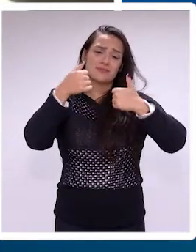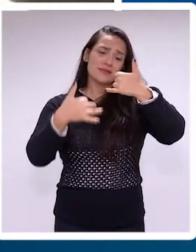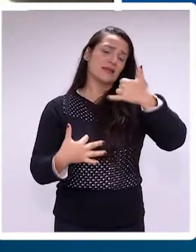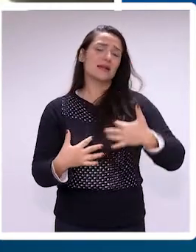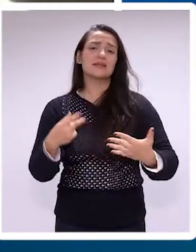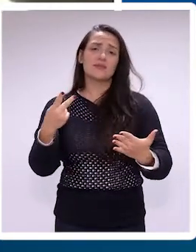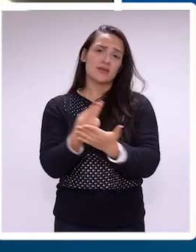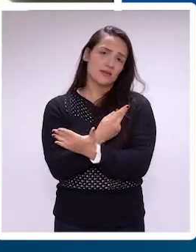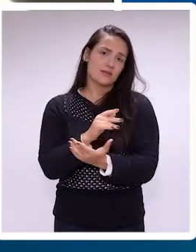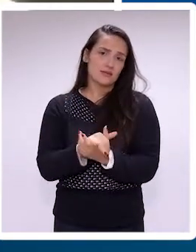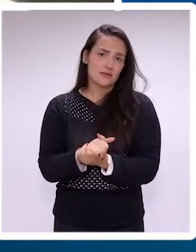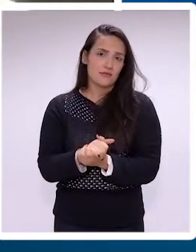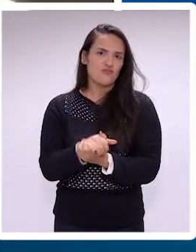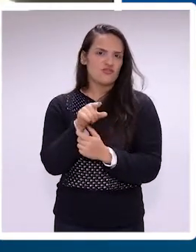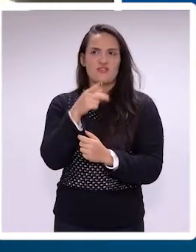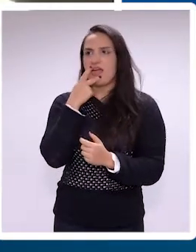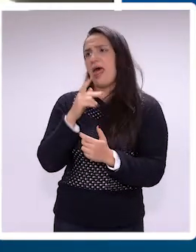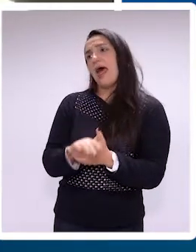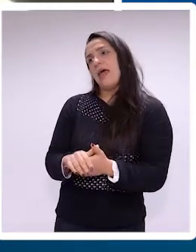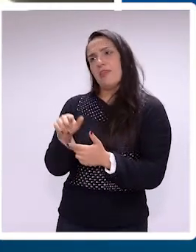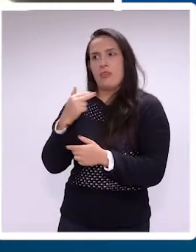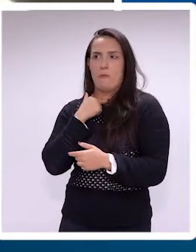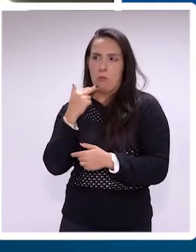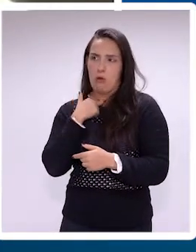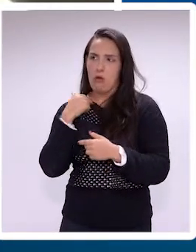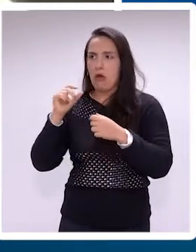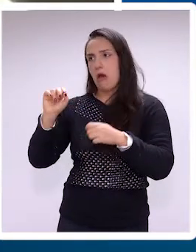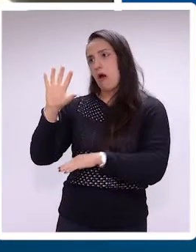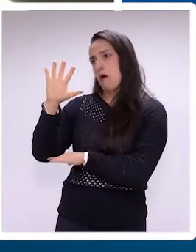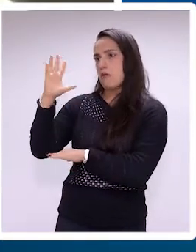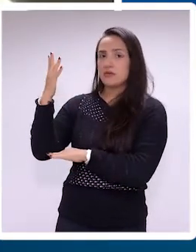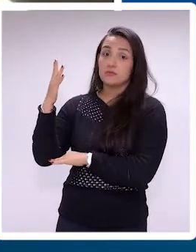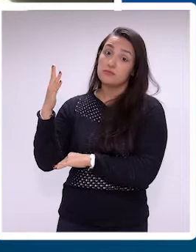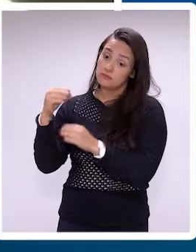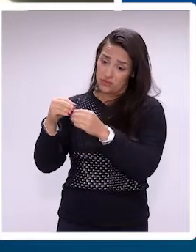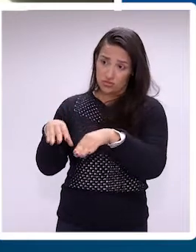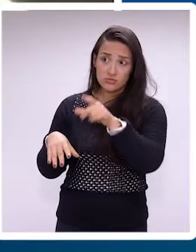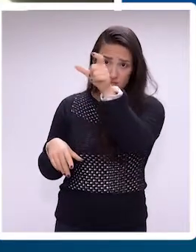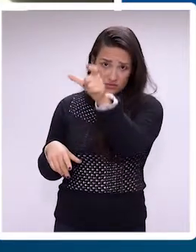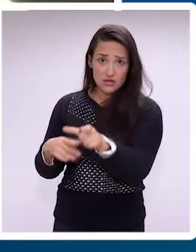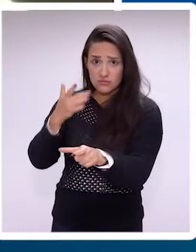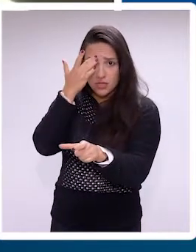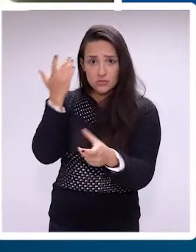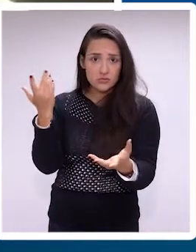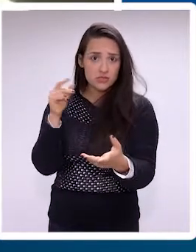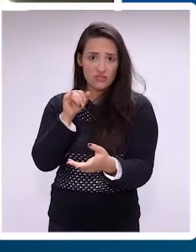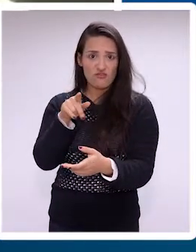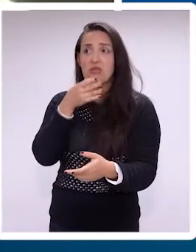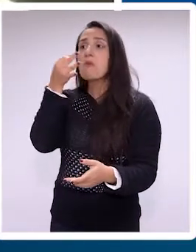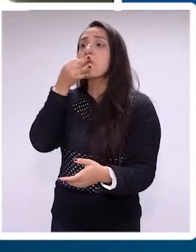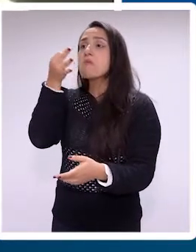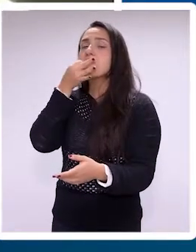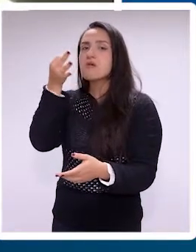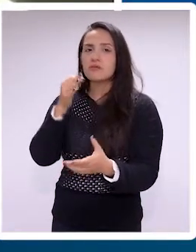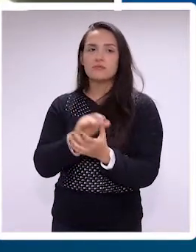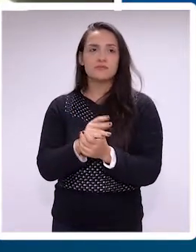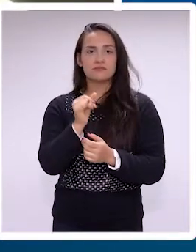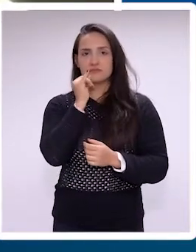terminam prejudicando. Por exemplo, eu estou aqui com muita vontade de tomar